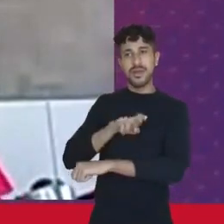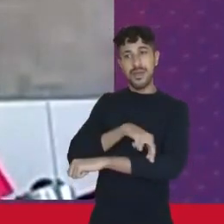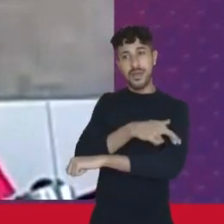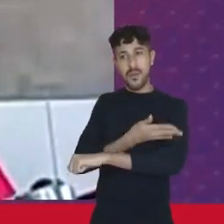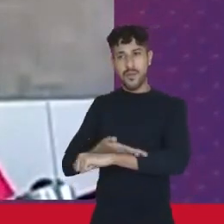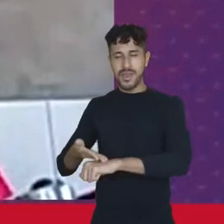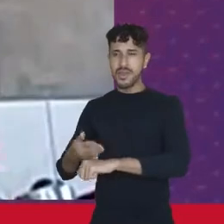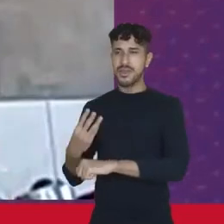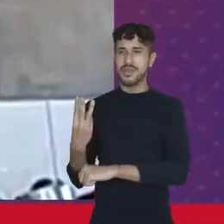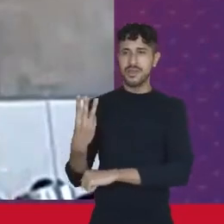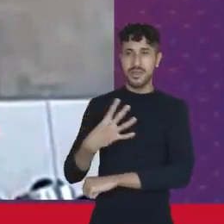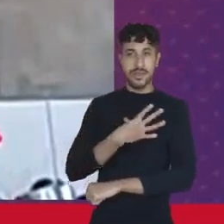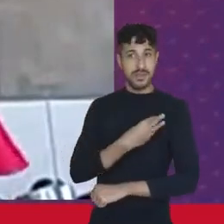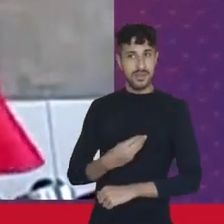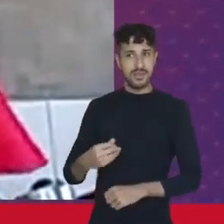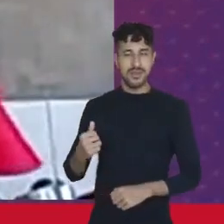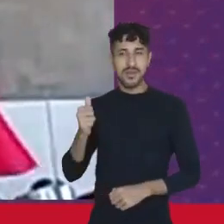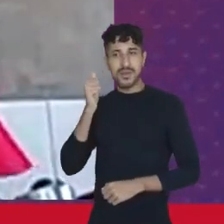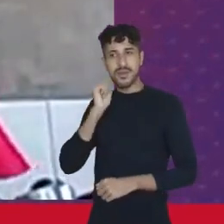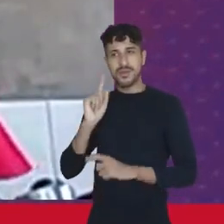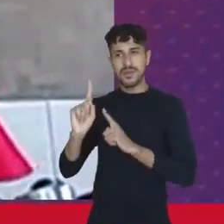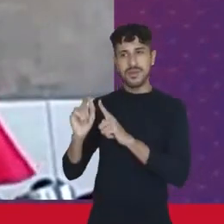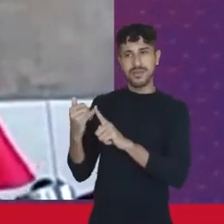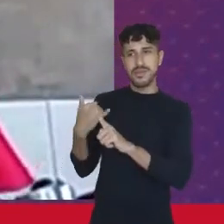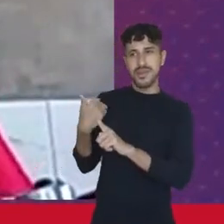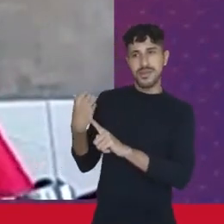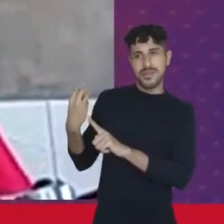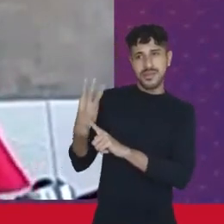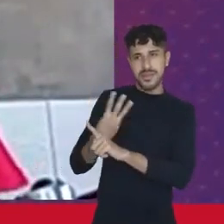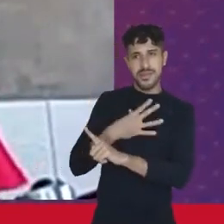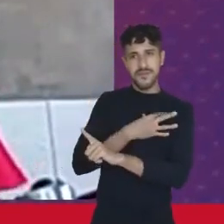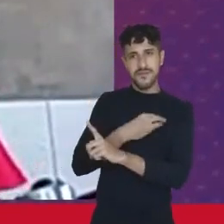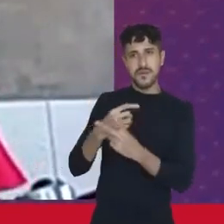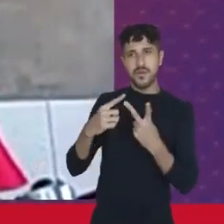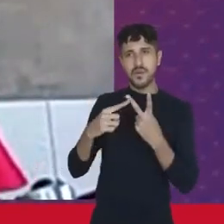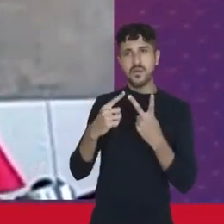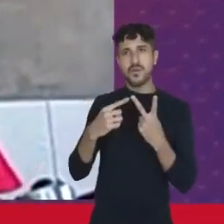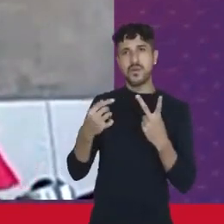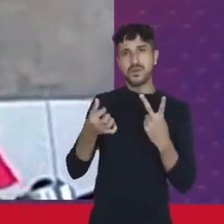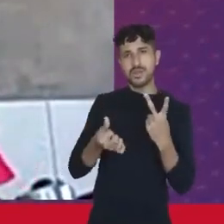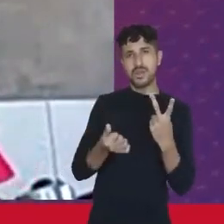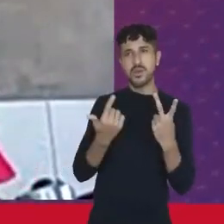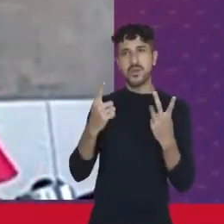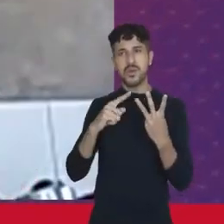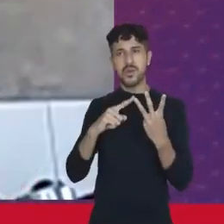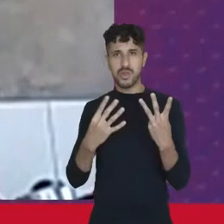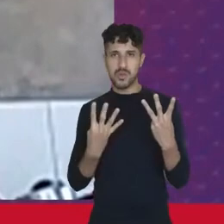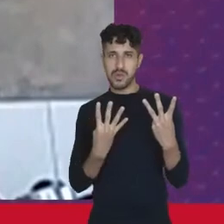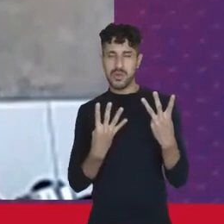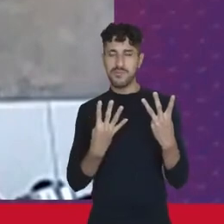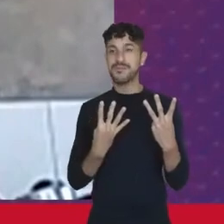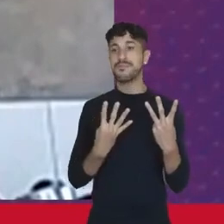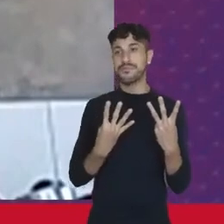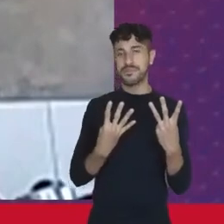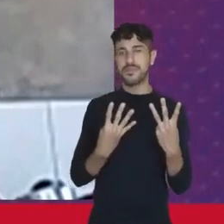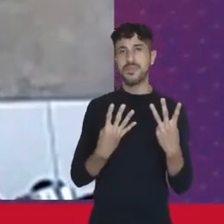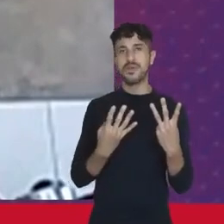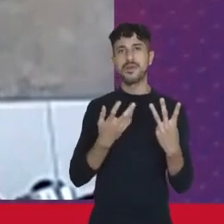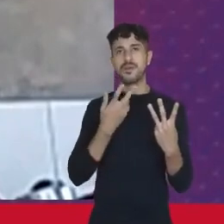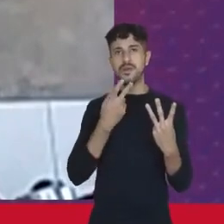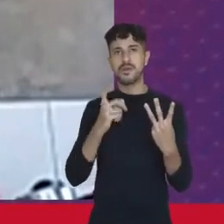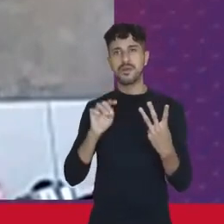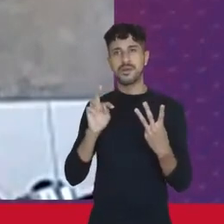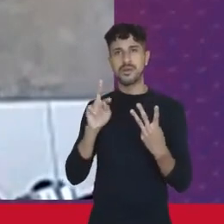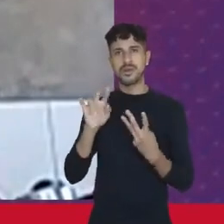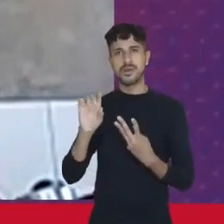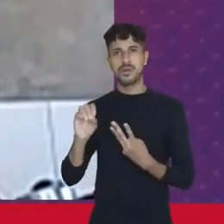3 filhos, tenho uma menina de 13 anos, um menino de 6 e o outro de 4. Porque a gente tem que deixar, devido,